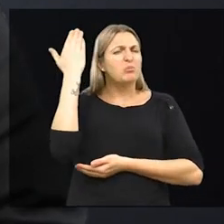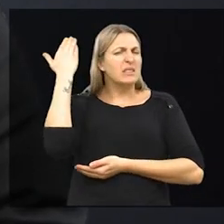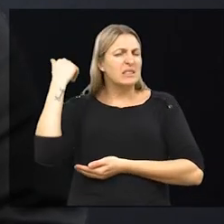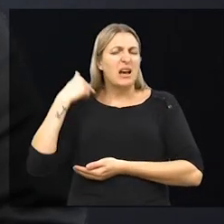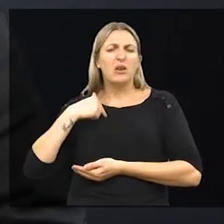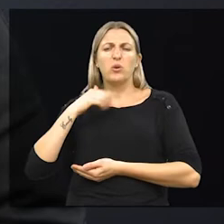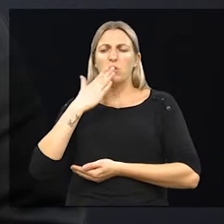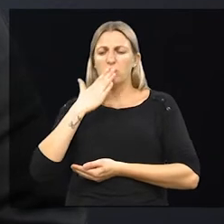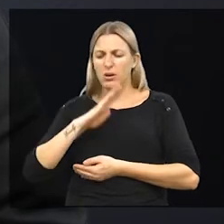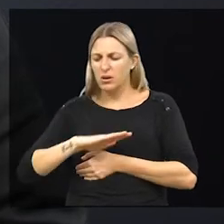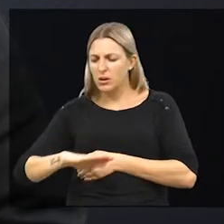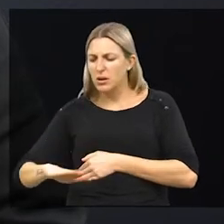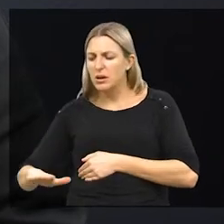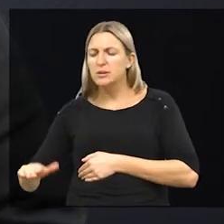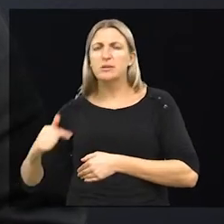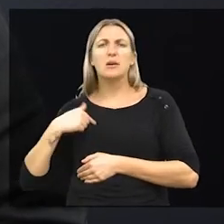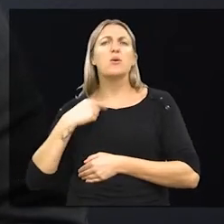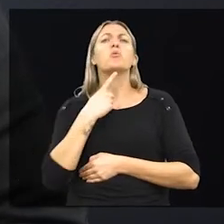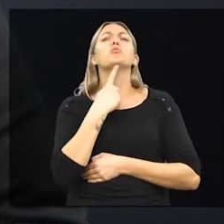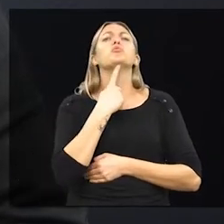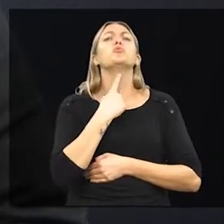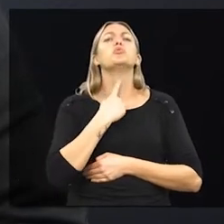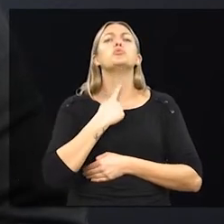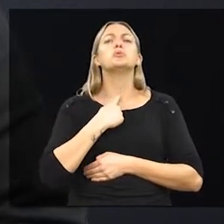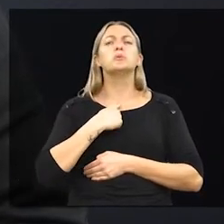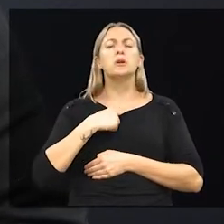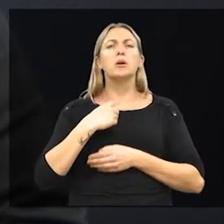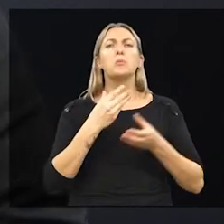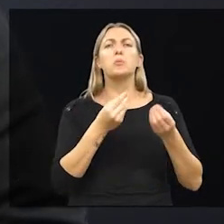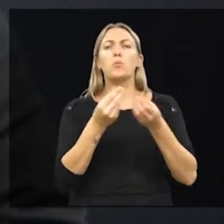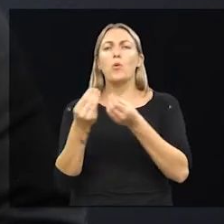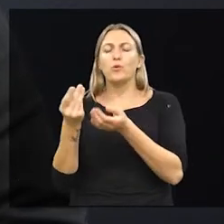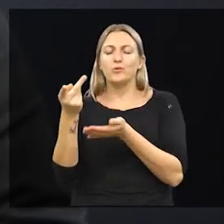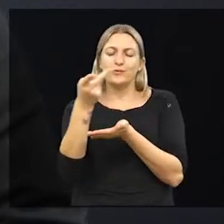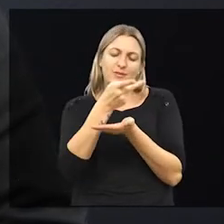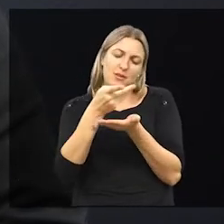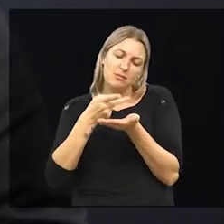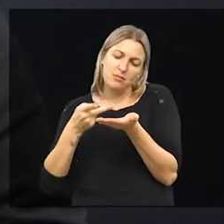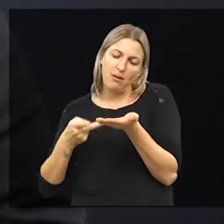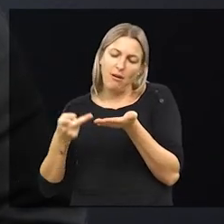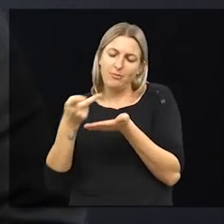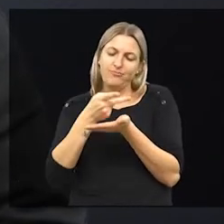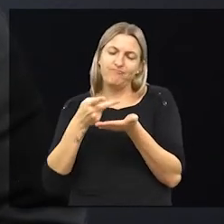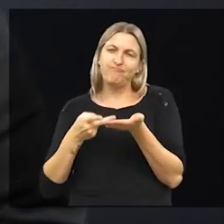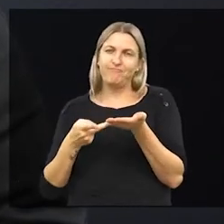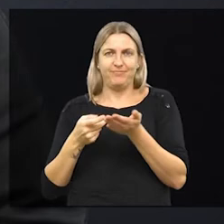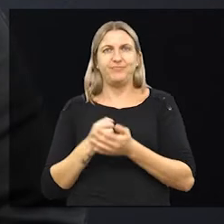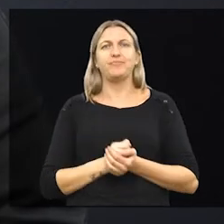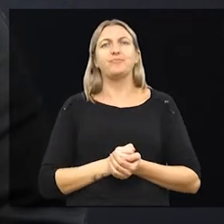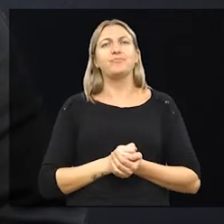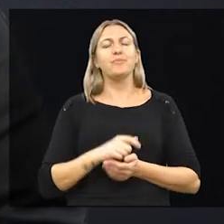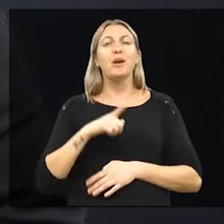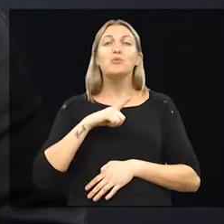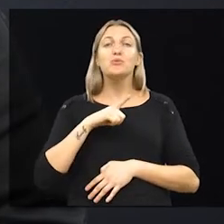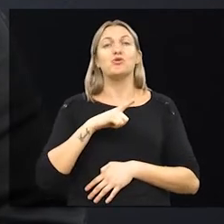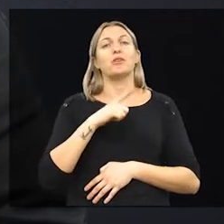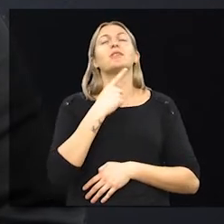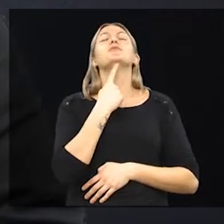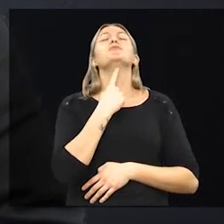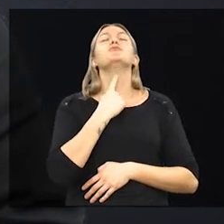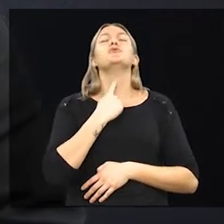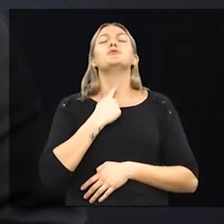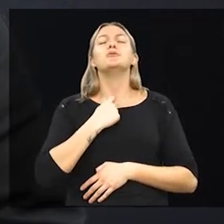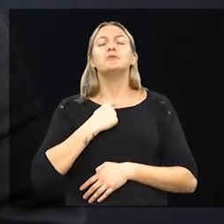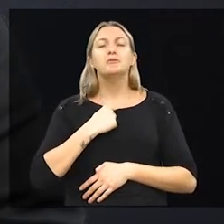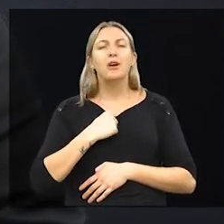sim dos meus sete oito nove anos eu sempre gostei muito é desenhar então eu